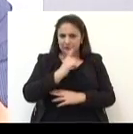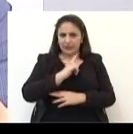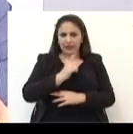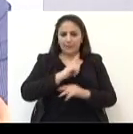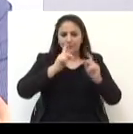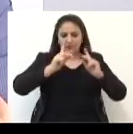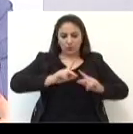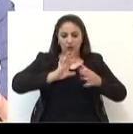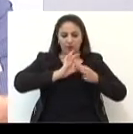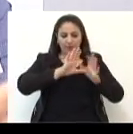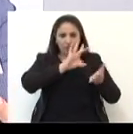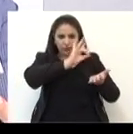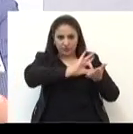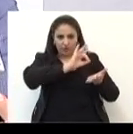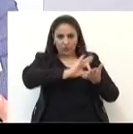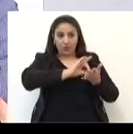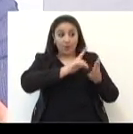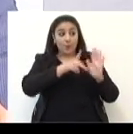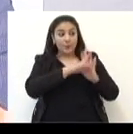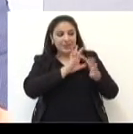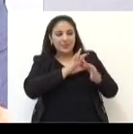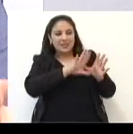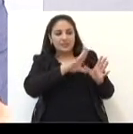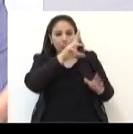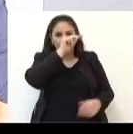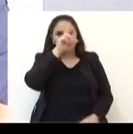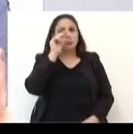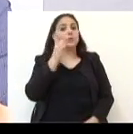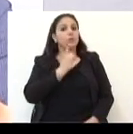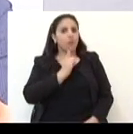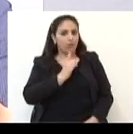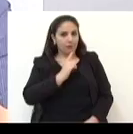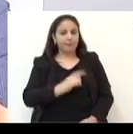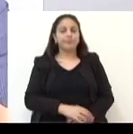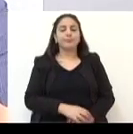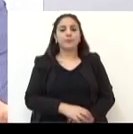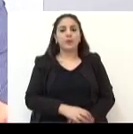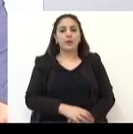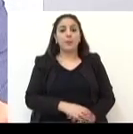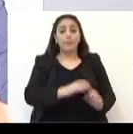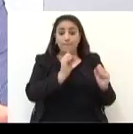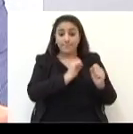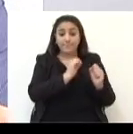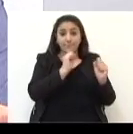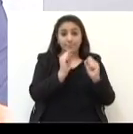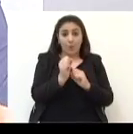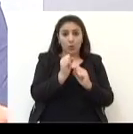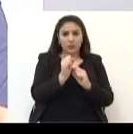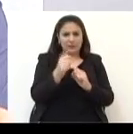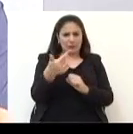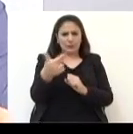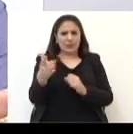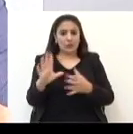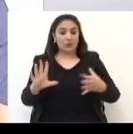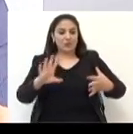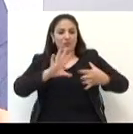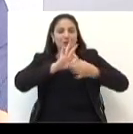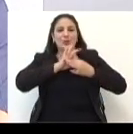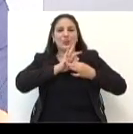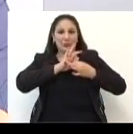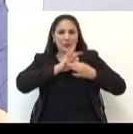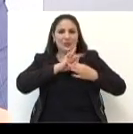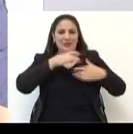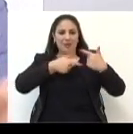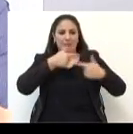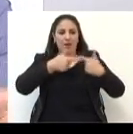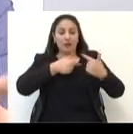do permissionário, que tem autorização do município, e ele pode, então, sem ter o vínculo empregatício,